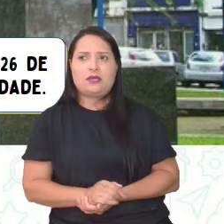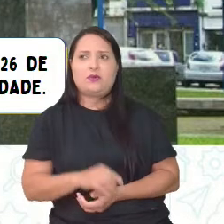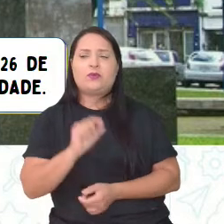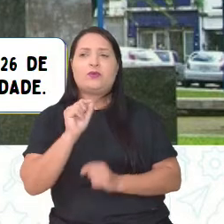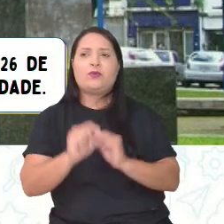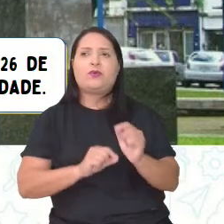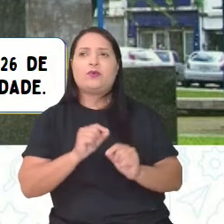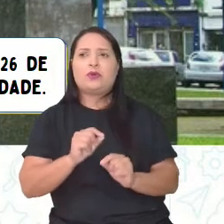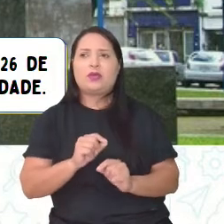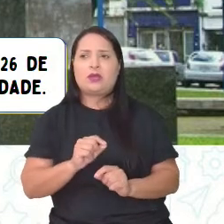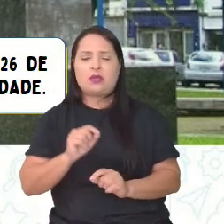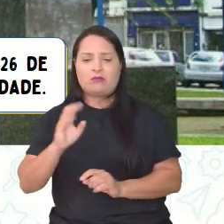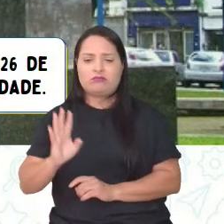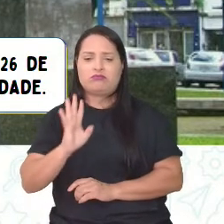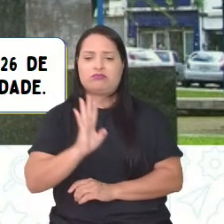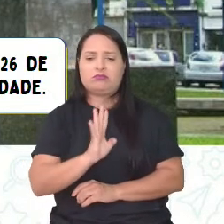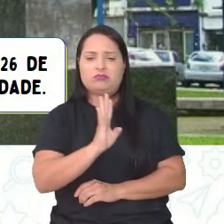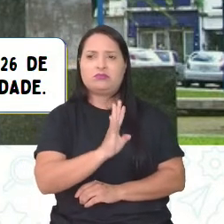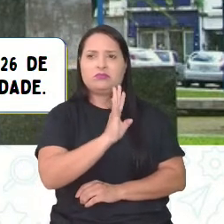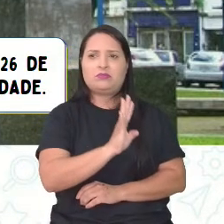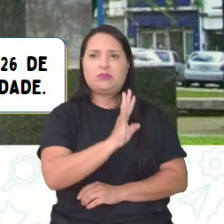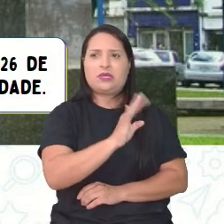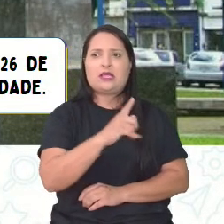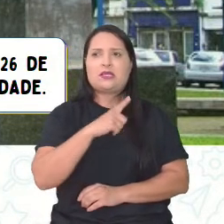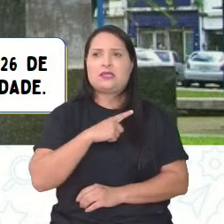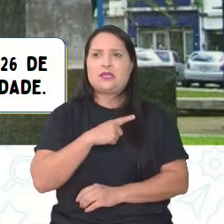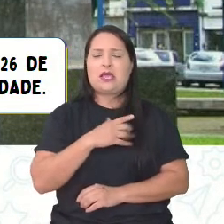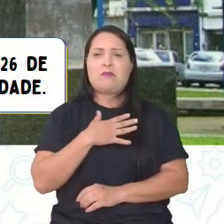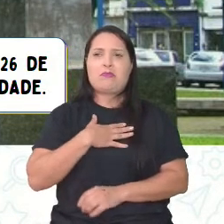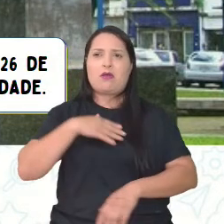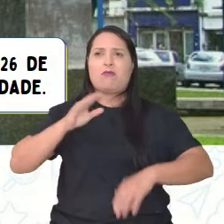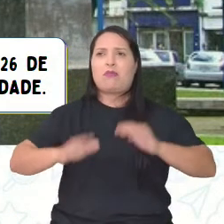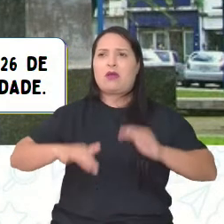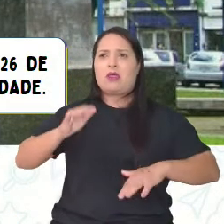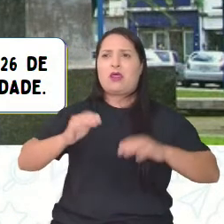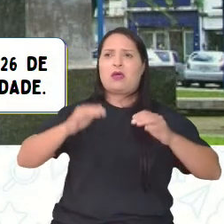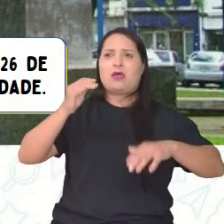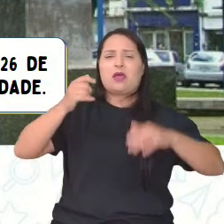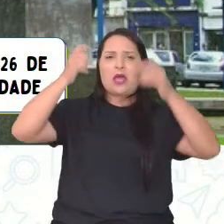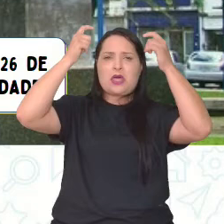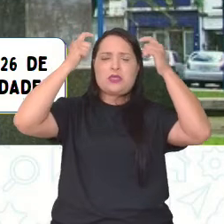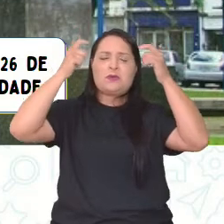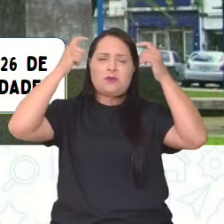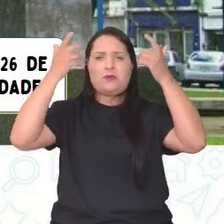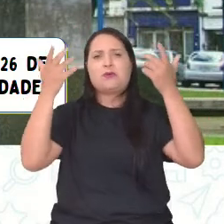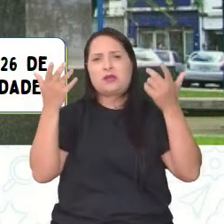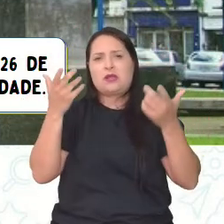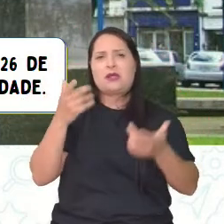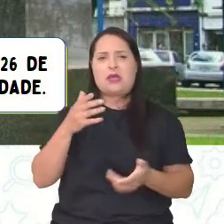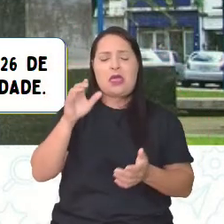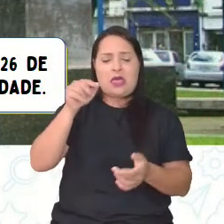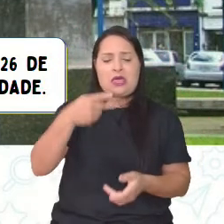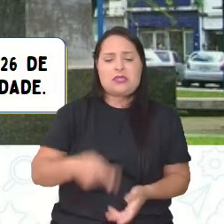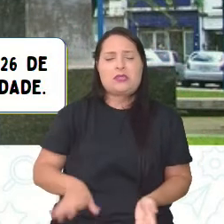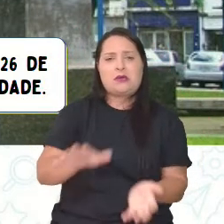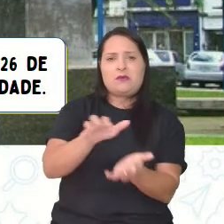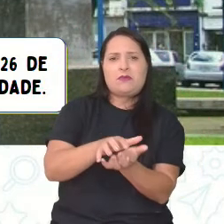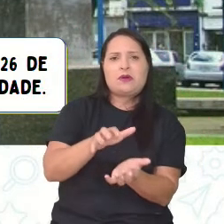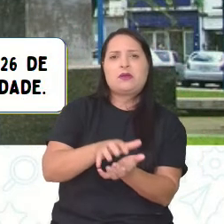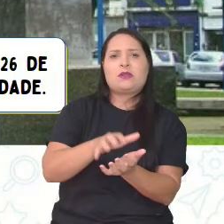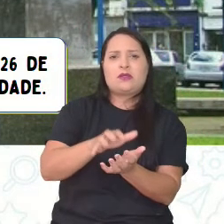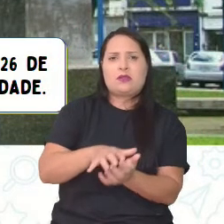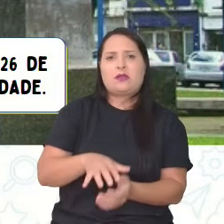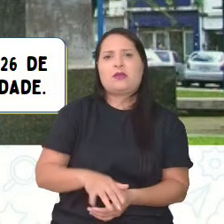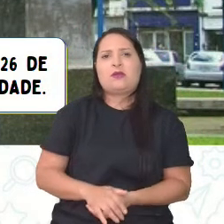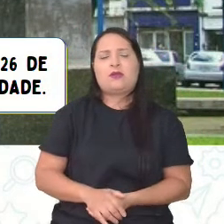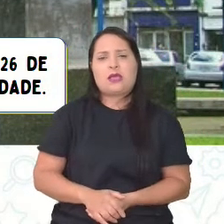Isso. Né? Maracatu Nação, aí tem meu maracatu, é da coroa imperial, é de Pernambuco, ele é